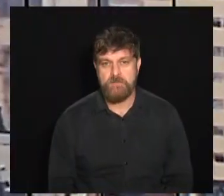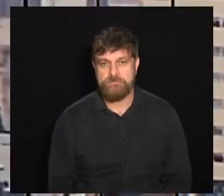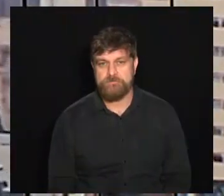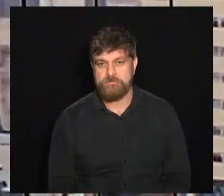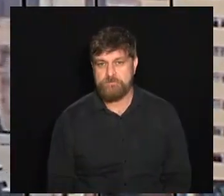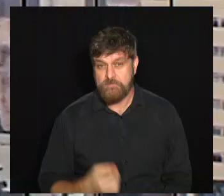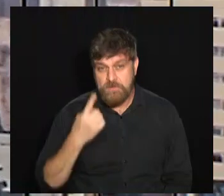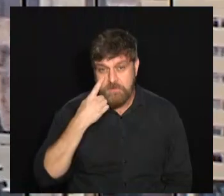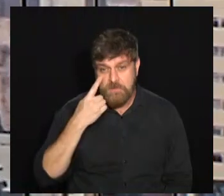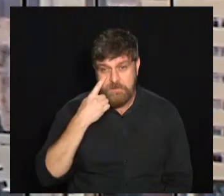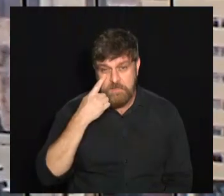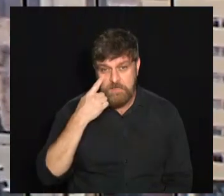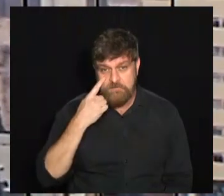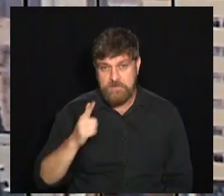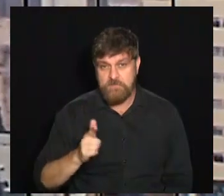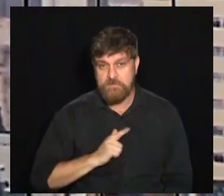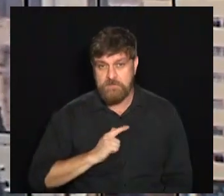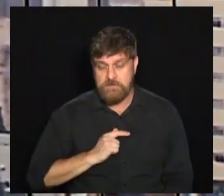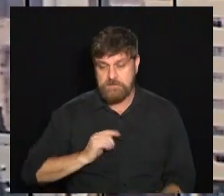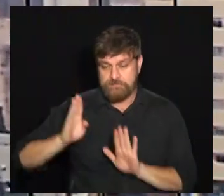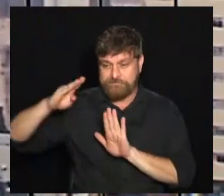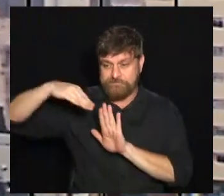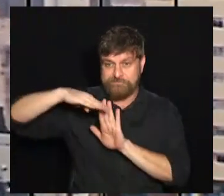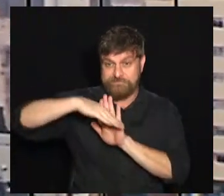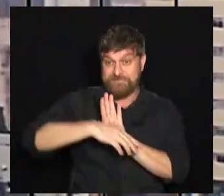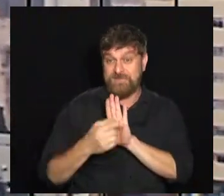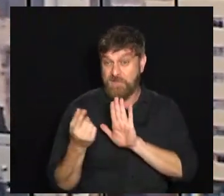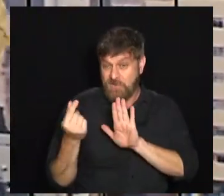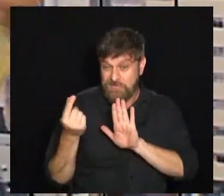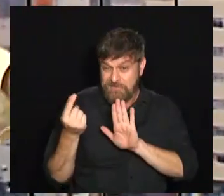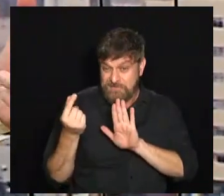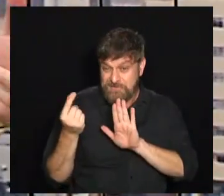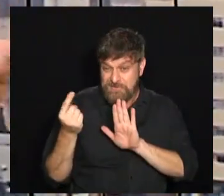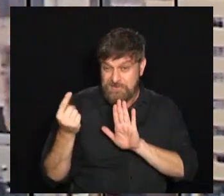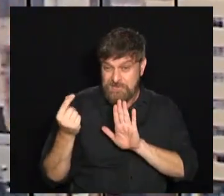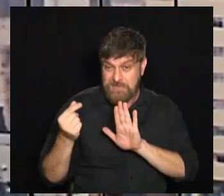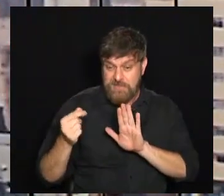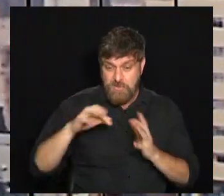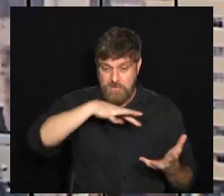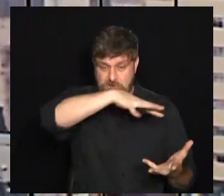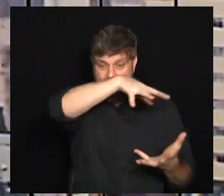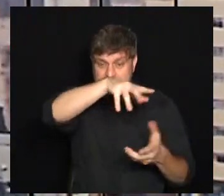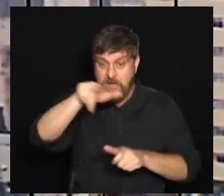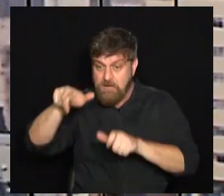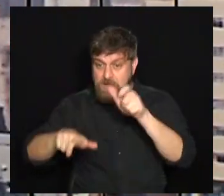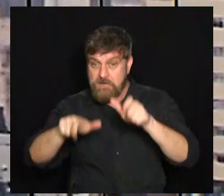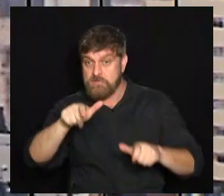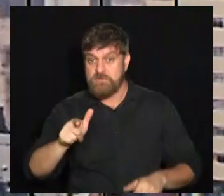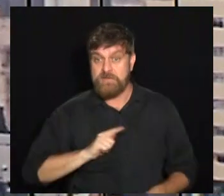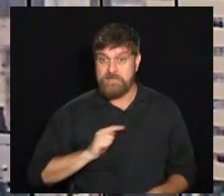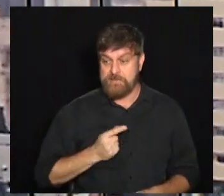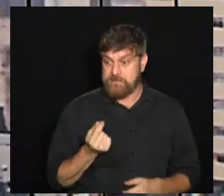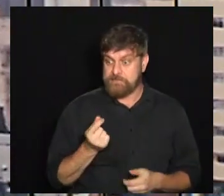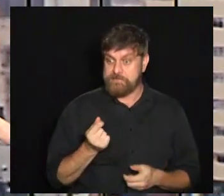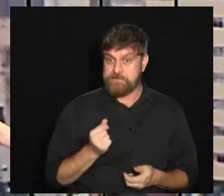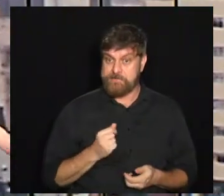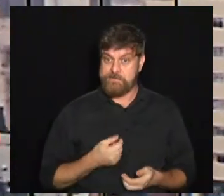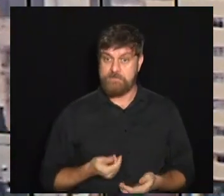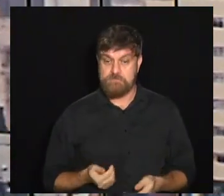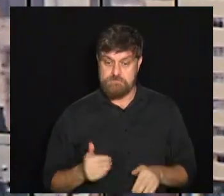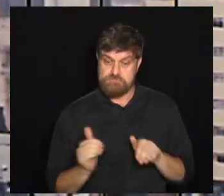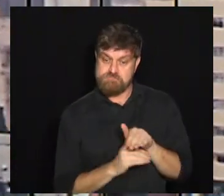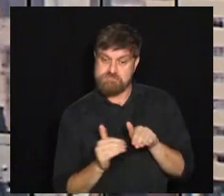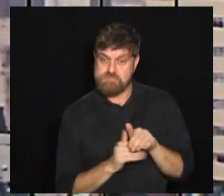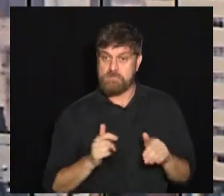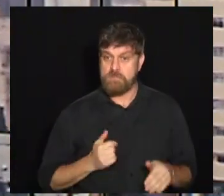estar acompanhando a queda da Bolsa de Valores dia após dia. E as pessoas que têm investimentos, claro que